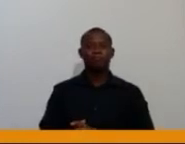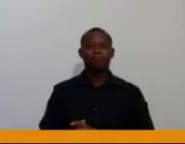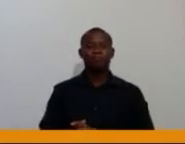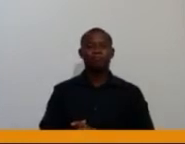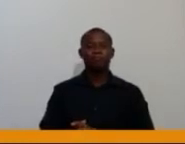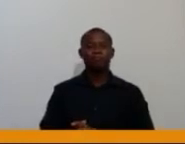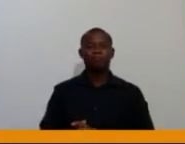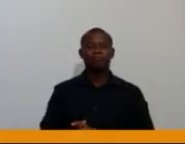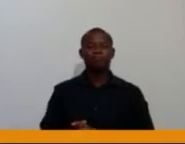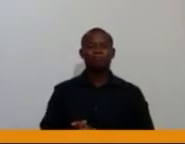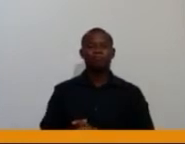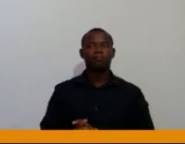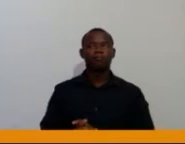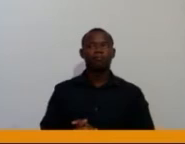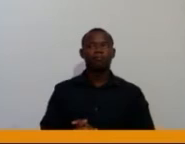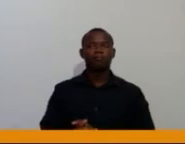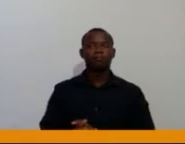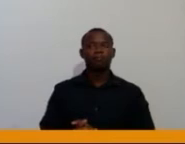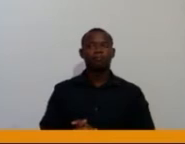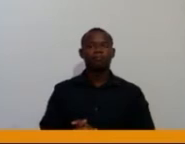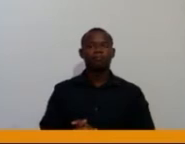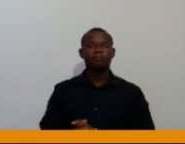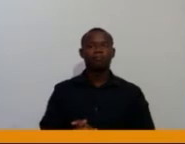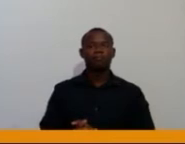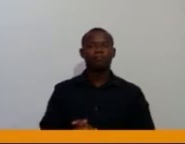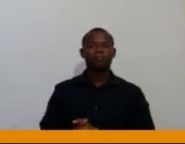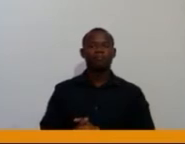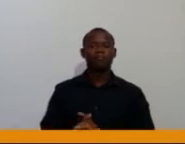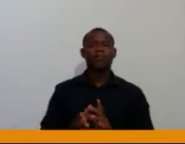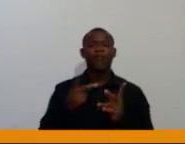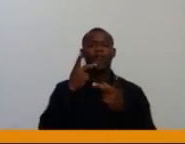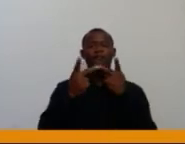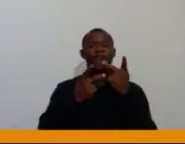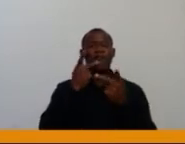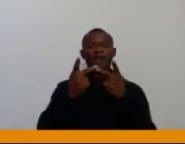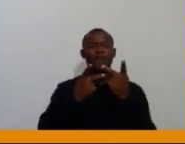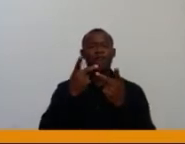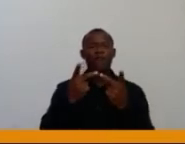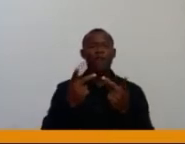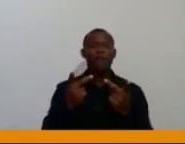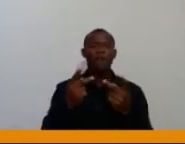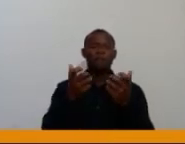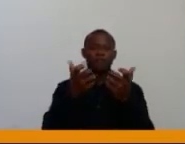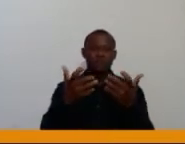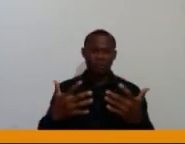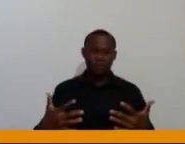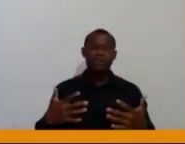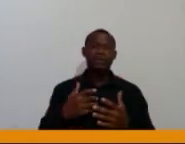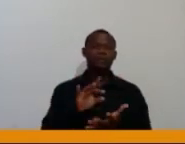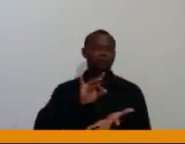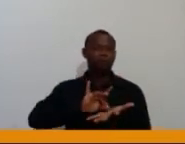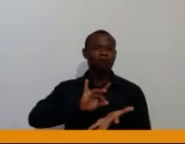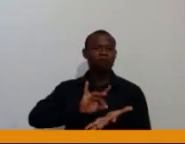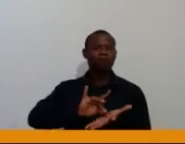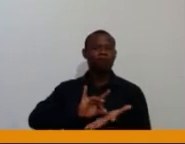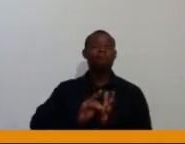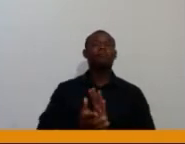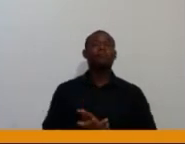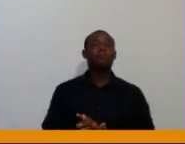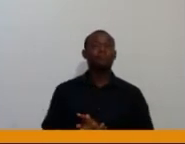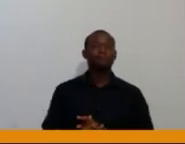estou falando muito, estou pegando várias linhas aqui. Exato. E no caso,